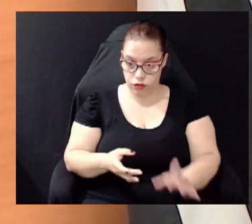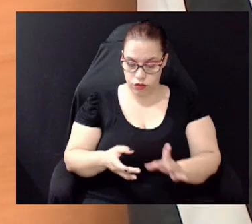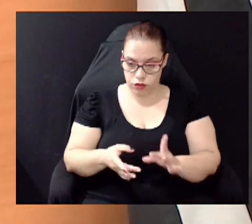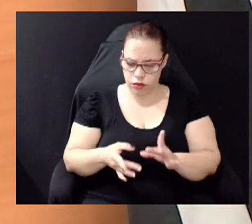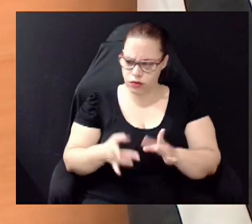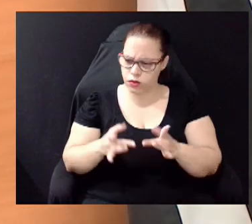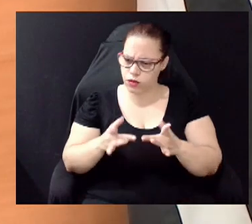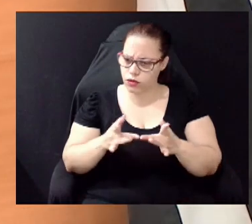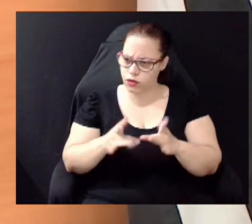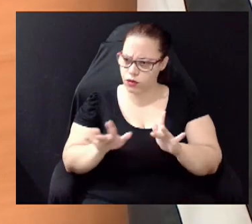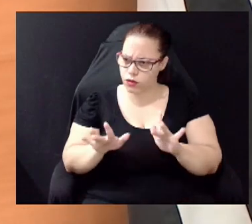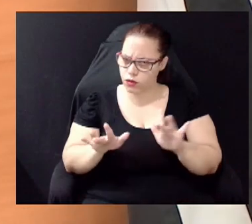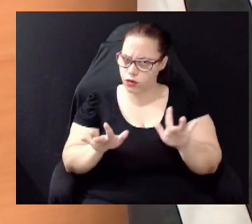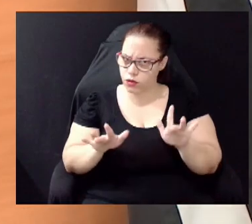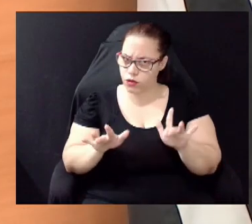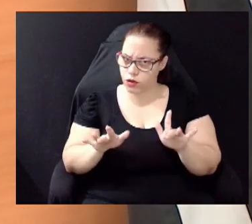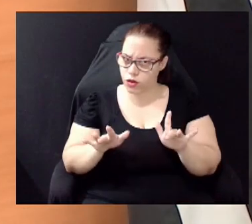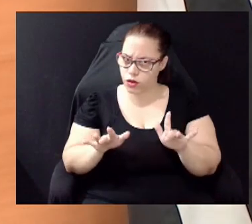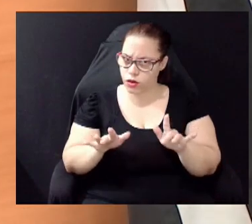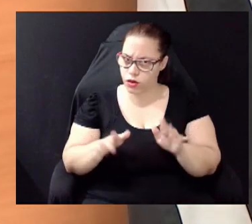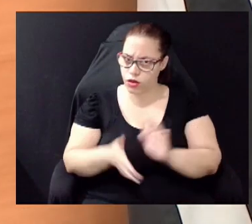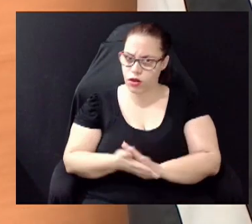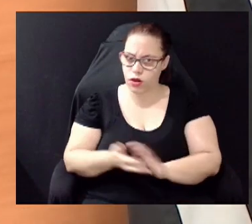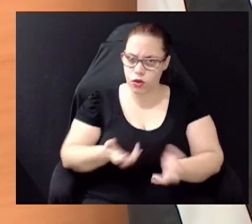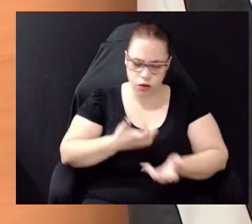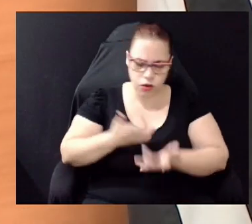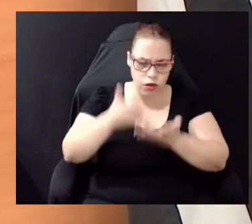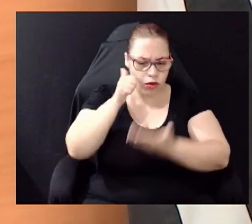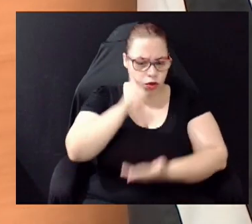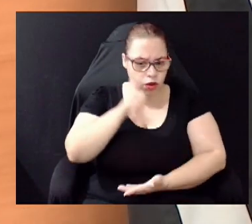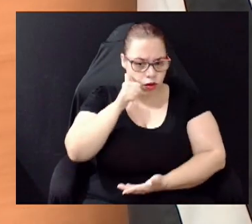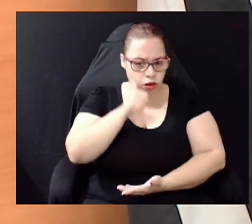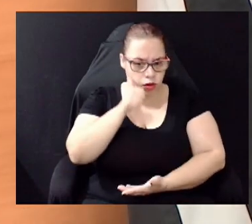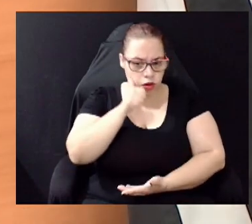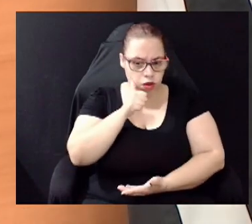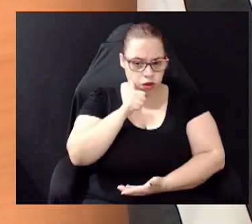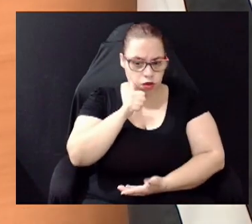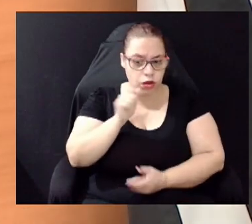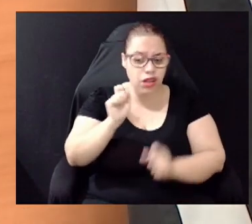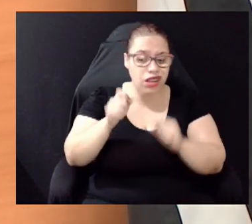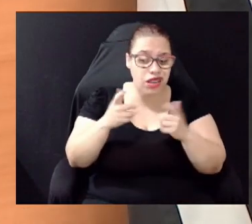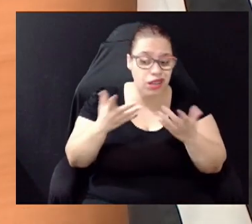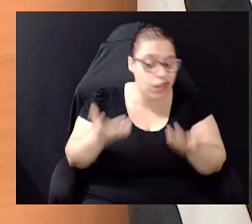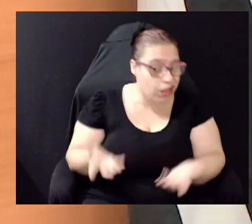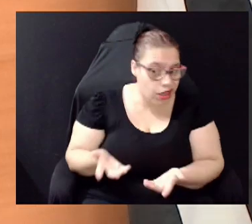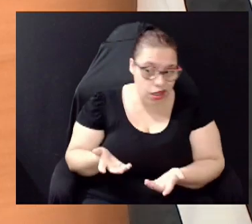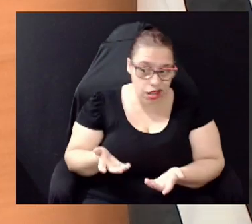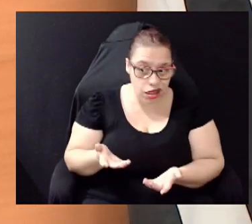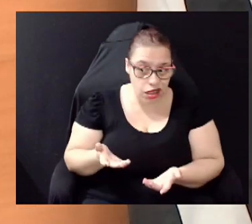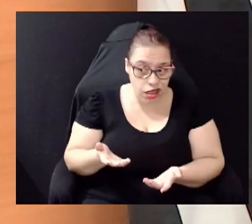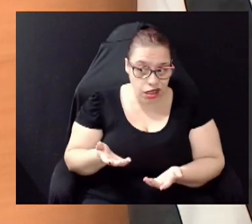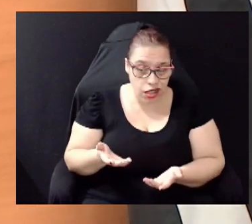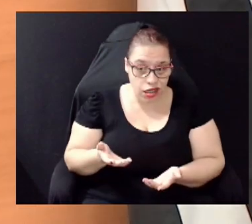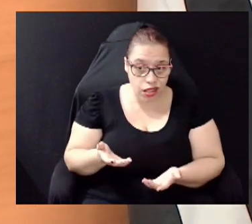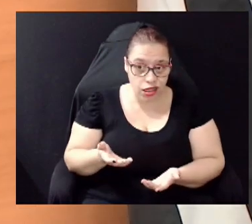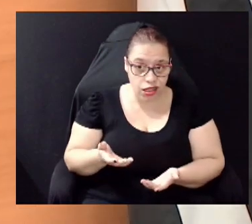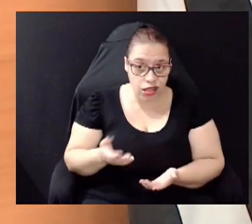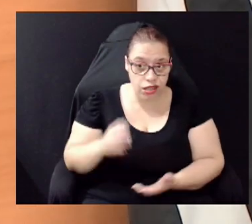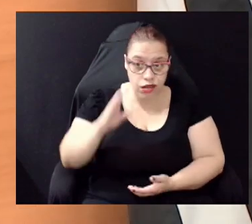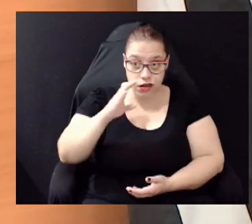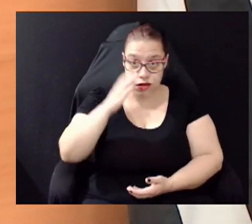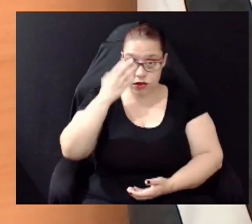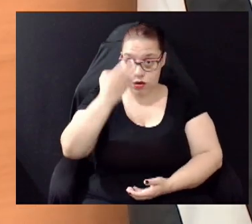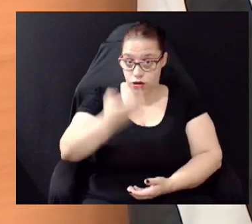homenageando mulheres que morreram queimadas, eu estou homenageando as mulheres, e aí? Aonde nós vamos com essa homenagem? Então, nós podemos inverter